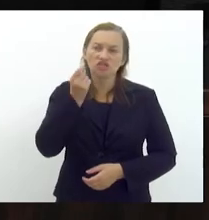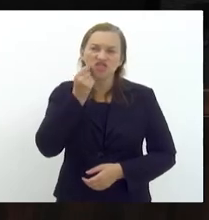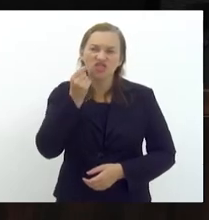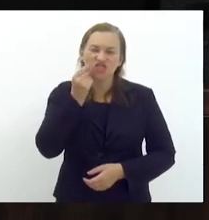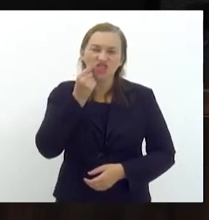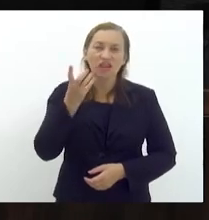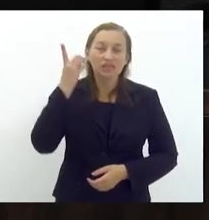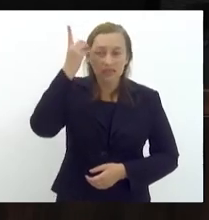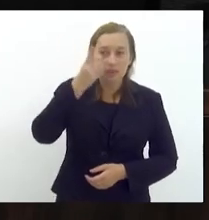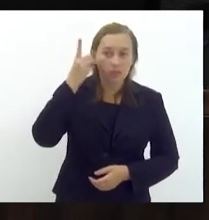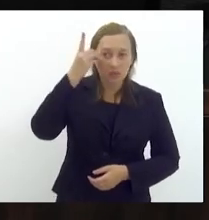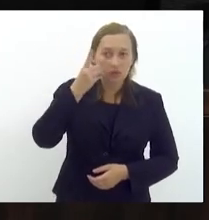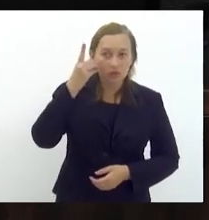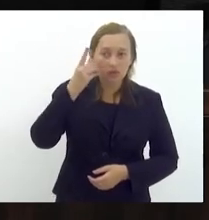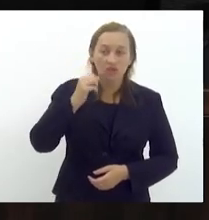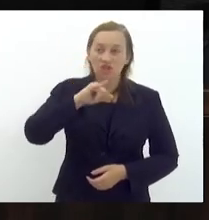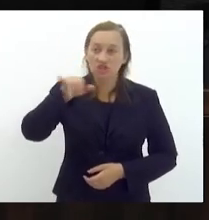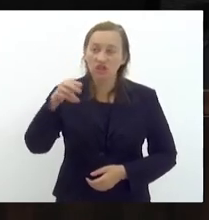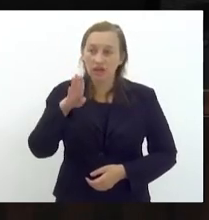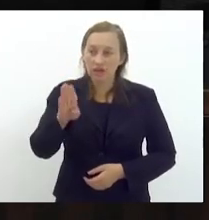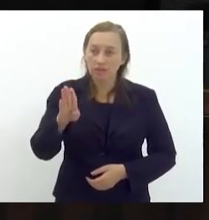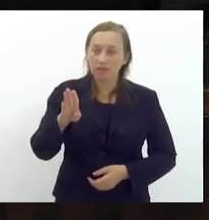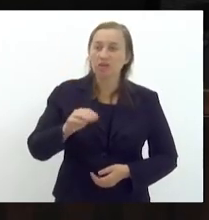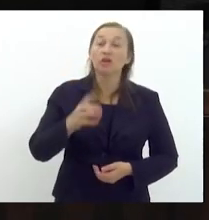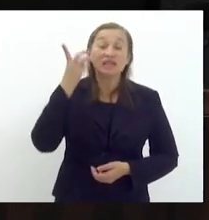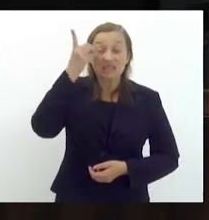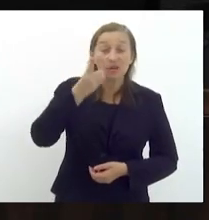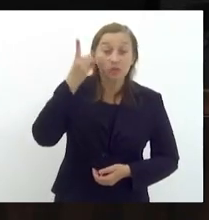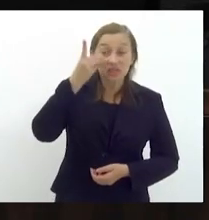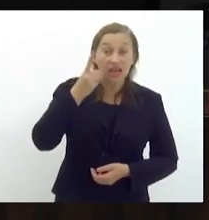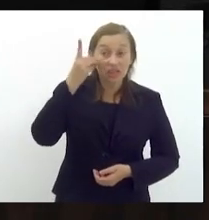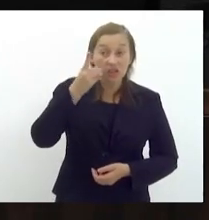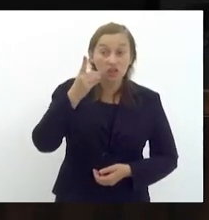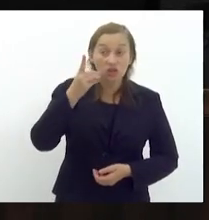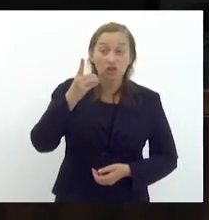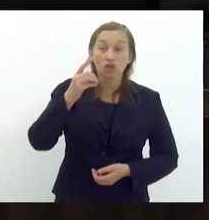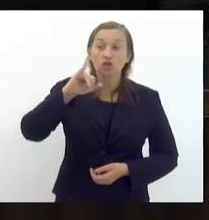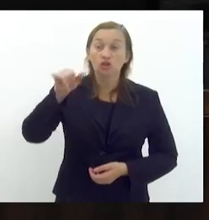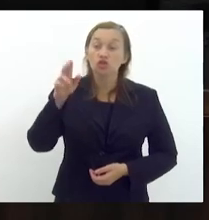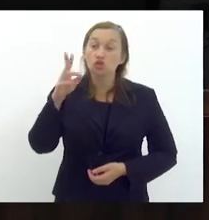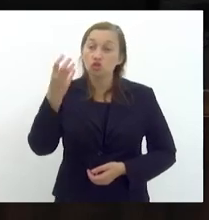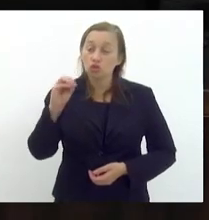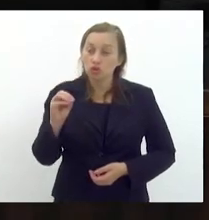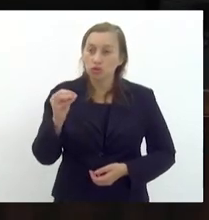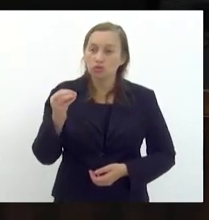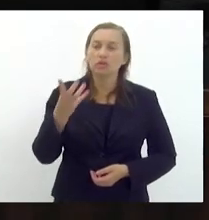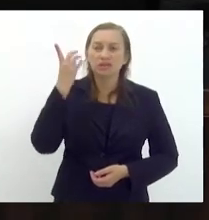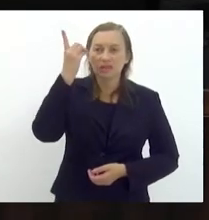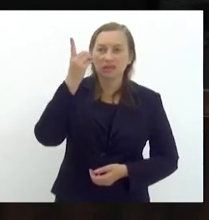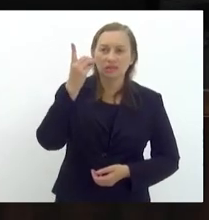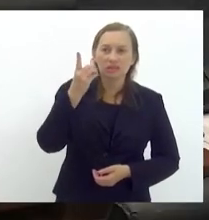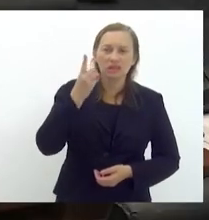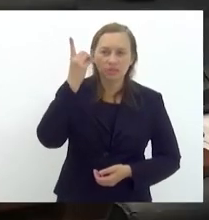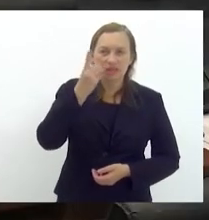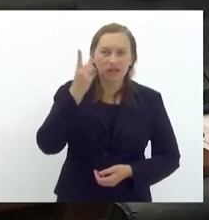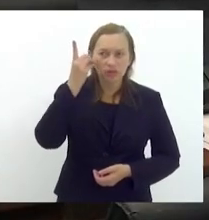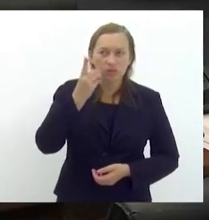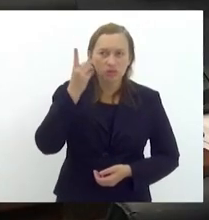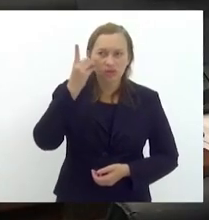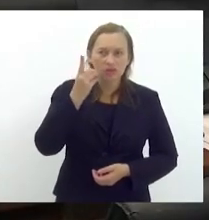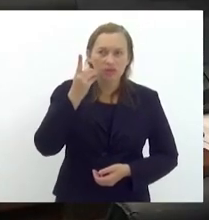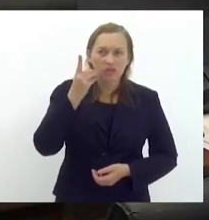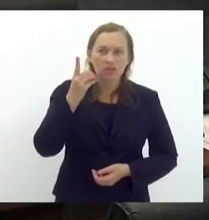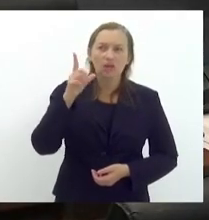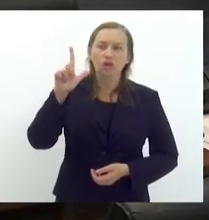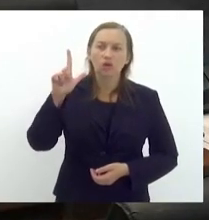Deputado Jair Bittencourt Deputado Júlio Rocha deputada